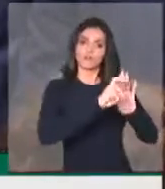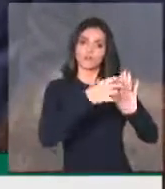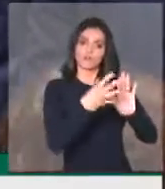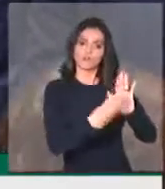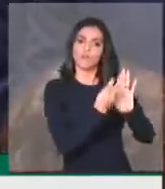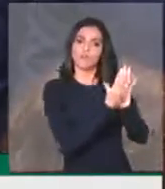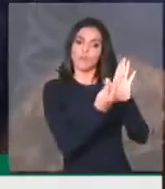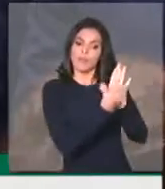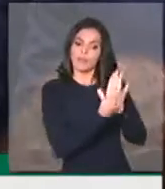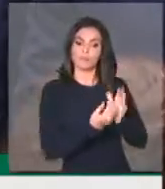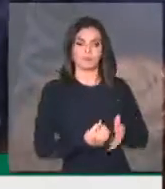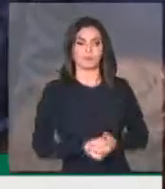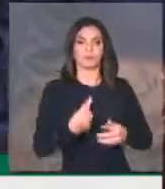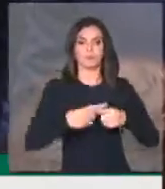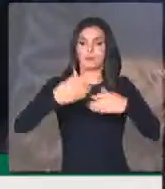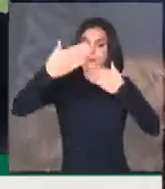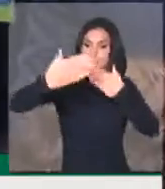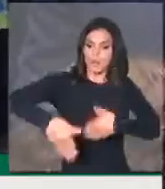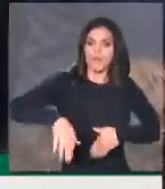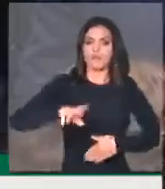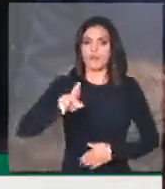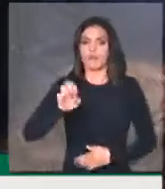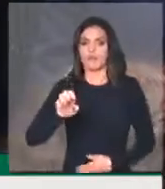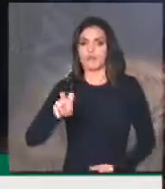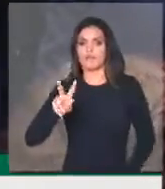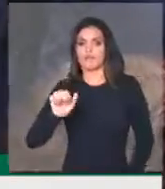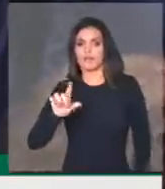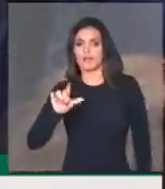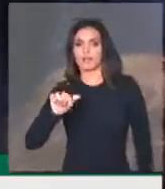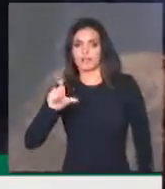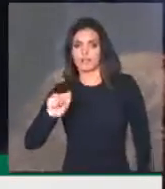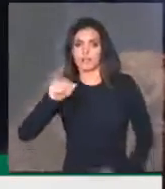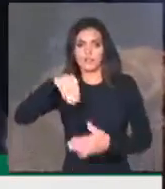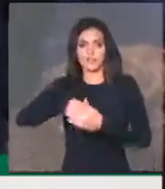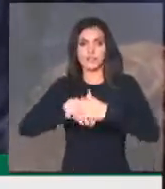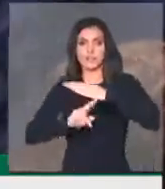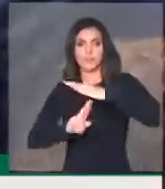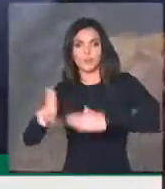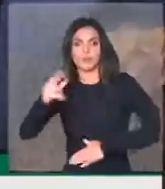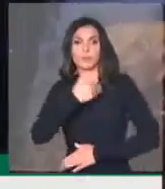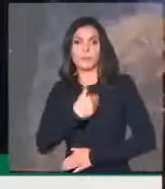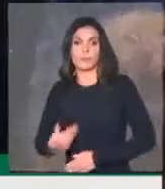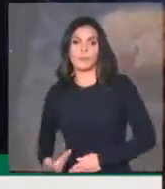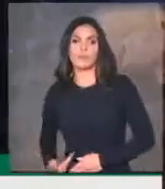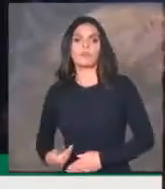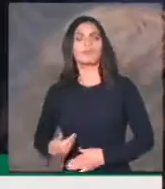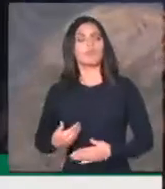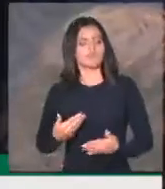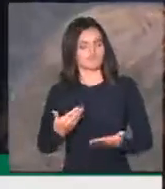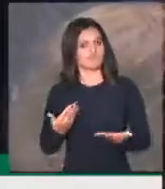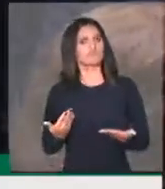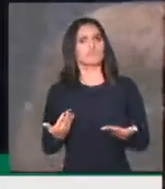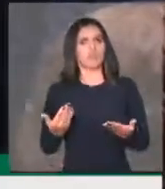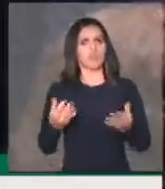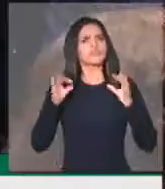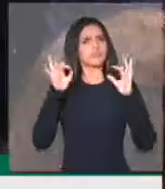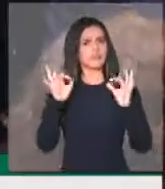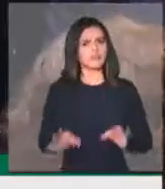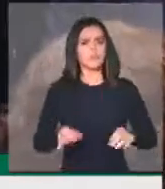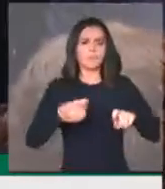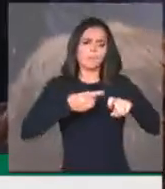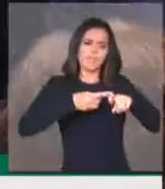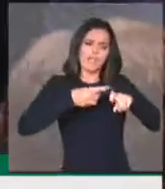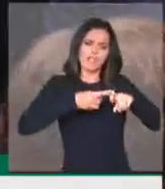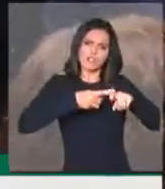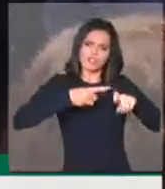54 para a realização do Revalida nas universidades públicas de qualidade. E com a certeza que a medicina do